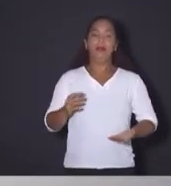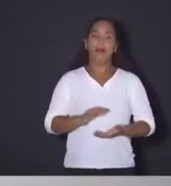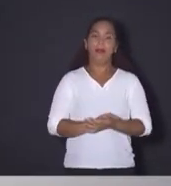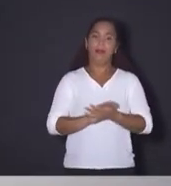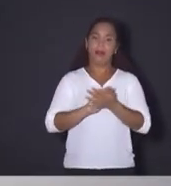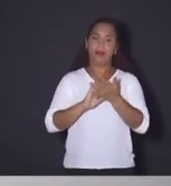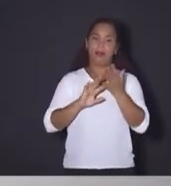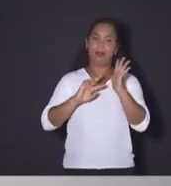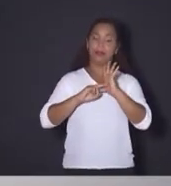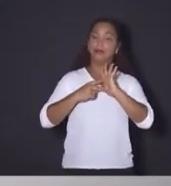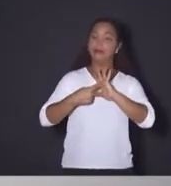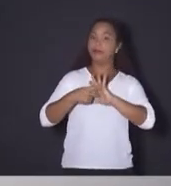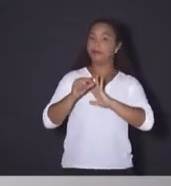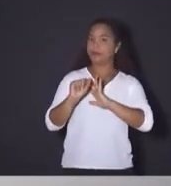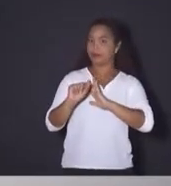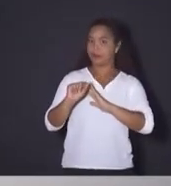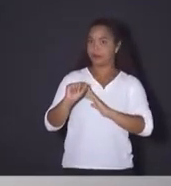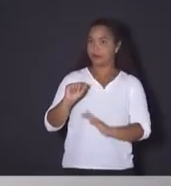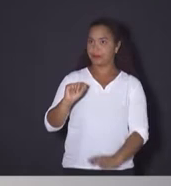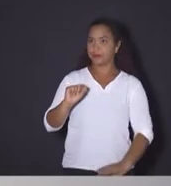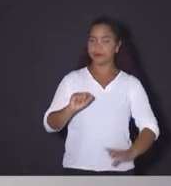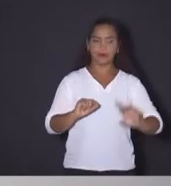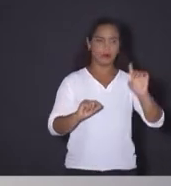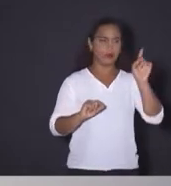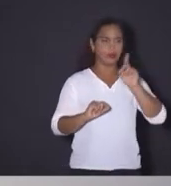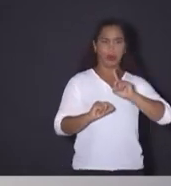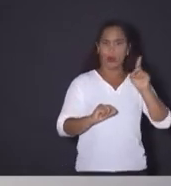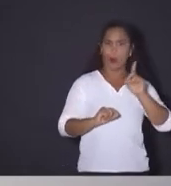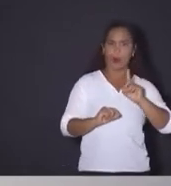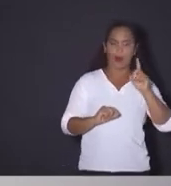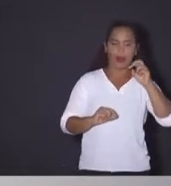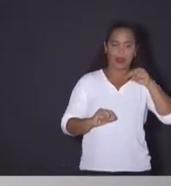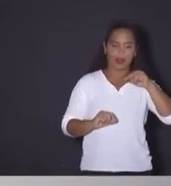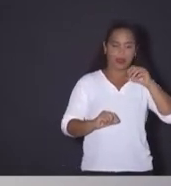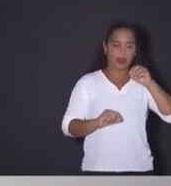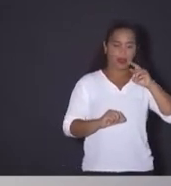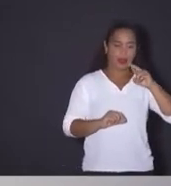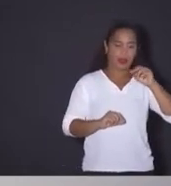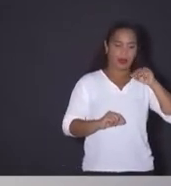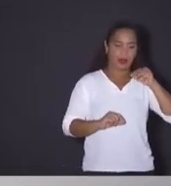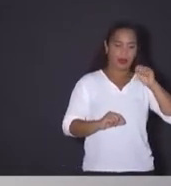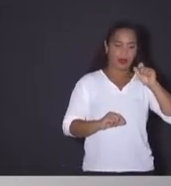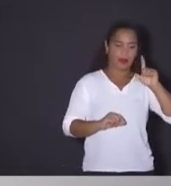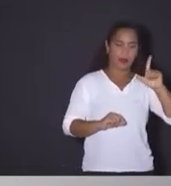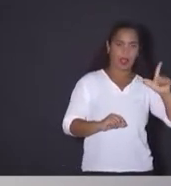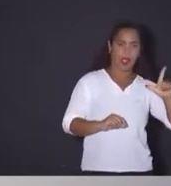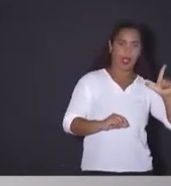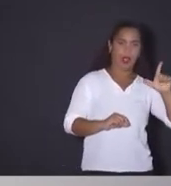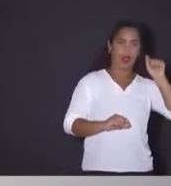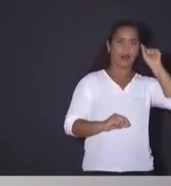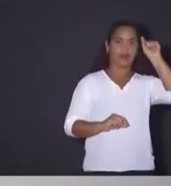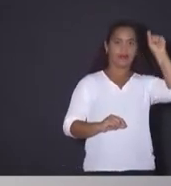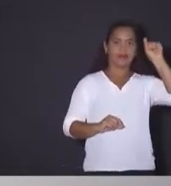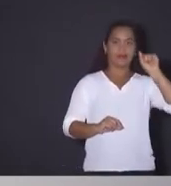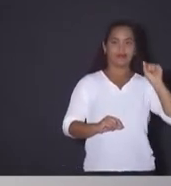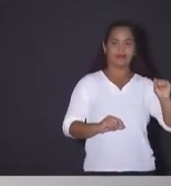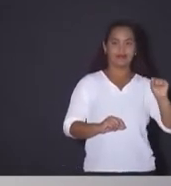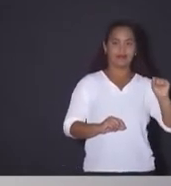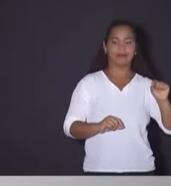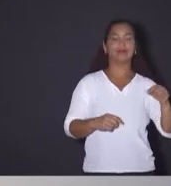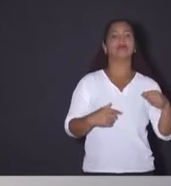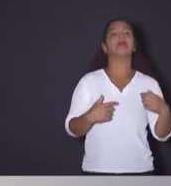de todas essas peças que era não é normal e aí depois desse não é normal algumas afirmações que vem acontecendo